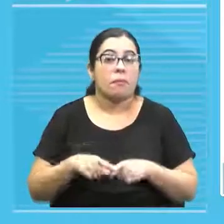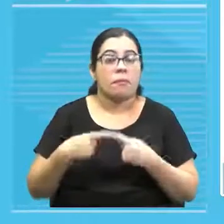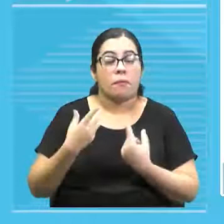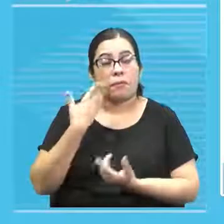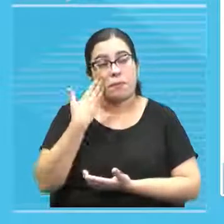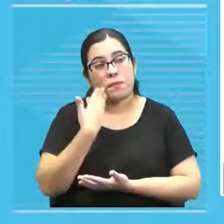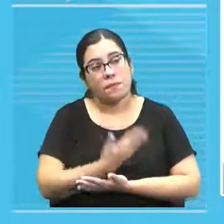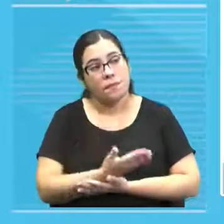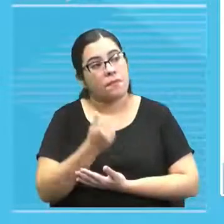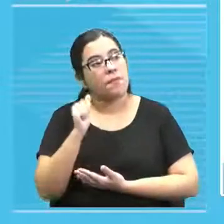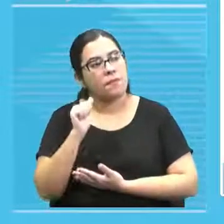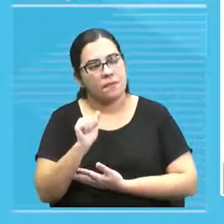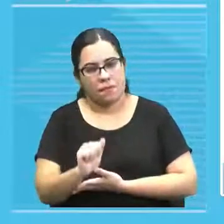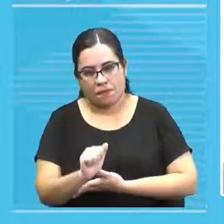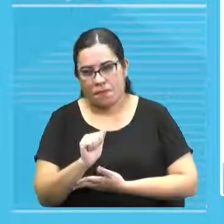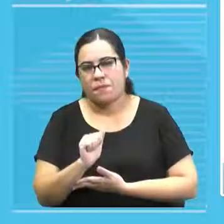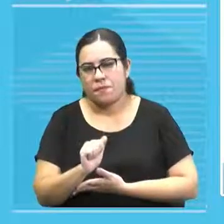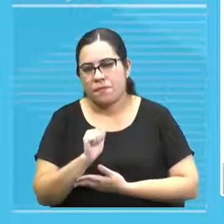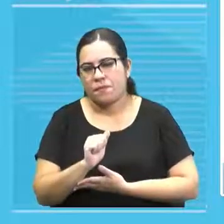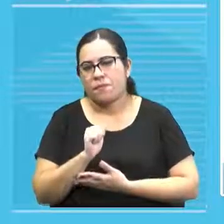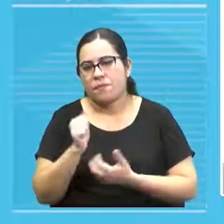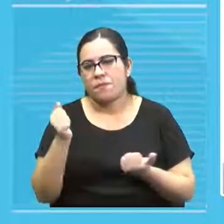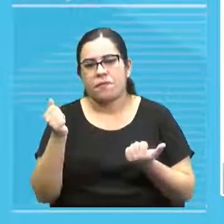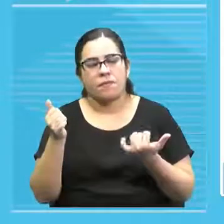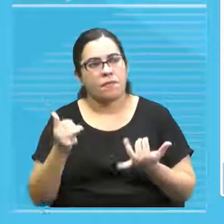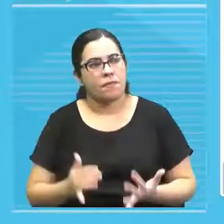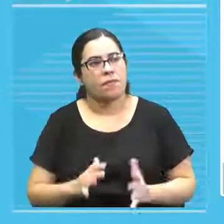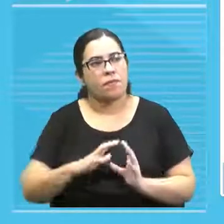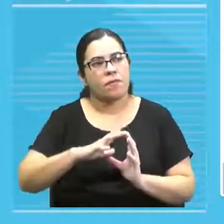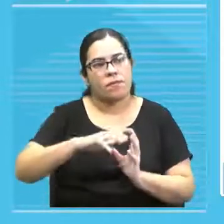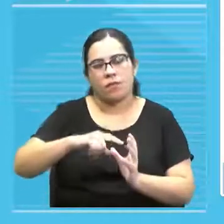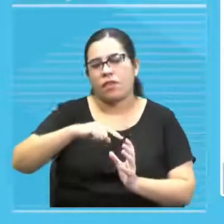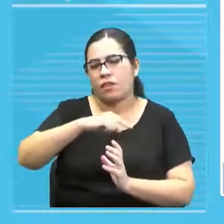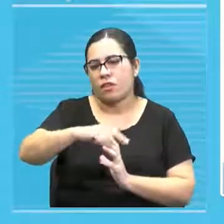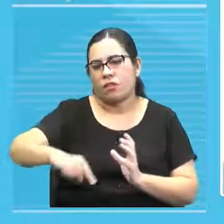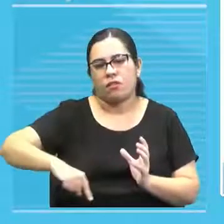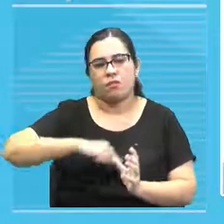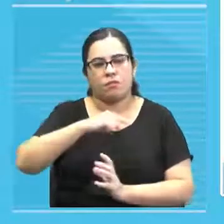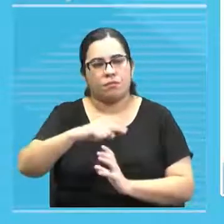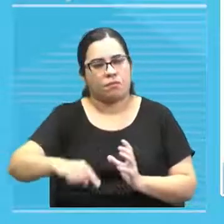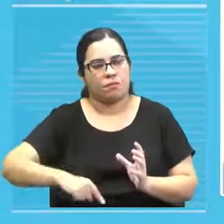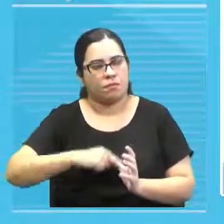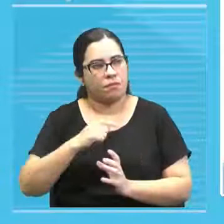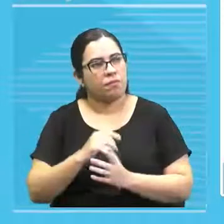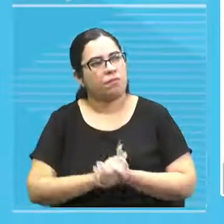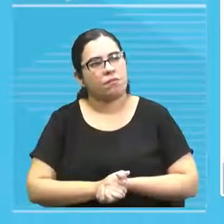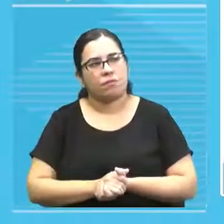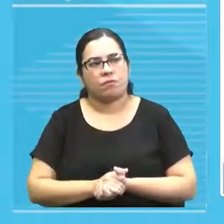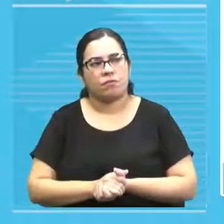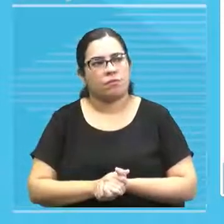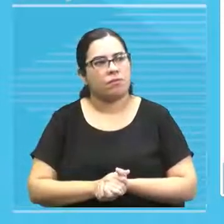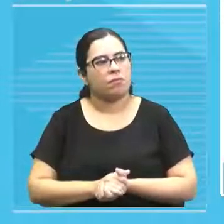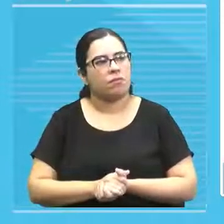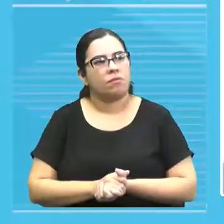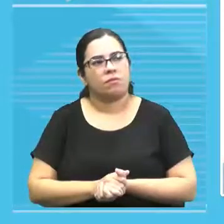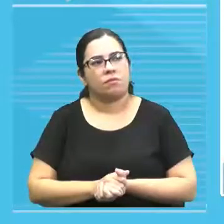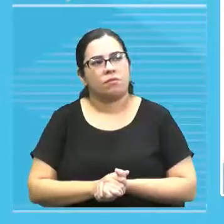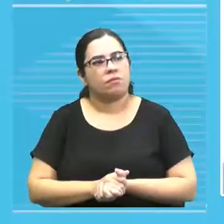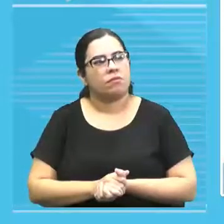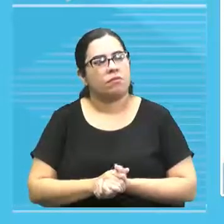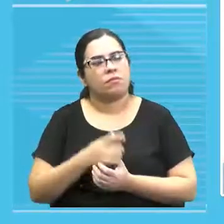vejo nessa letra a a a globalização ela não ela não